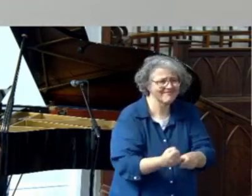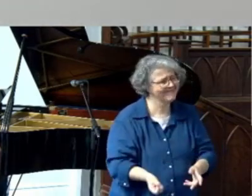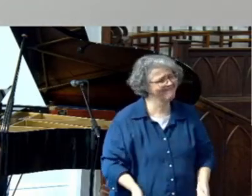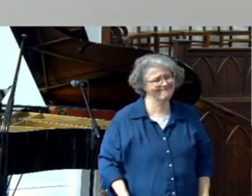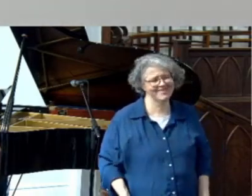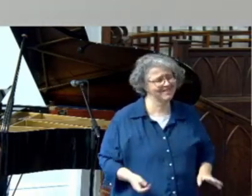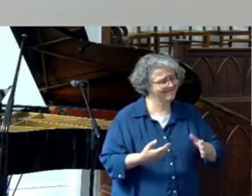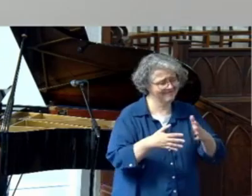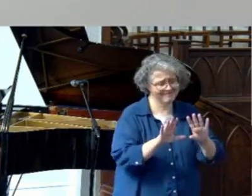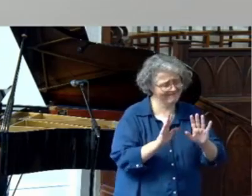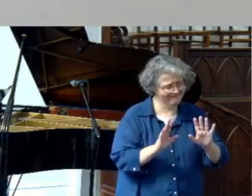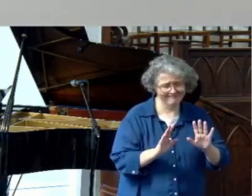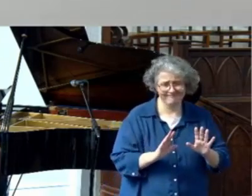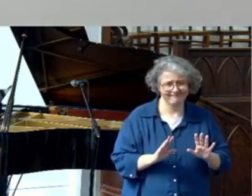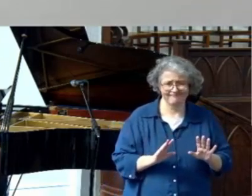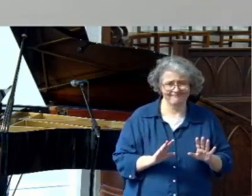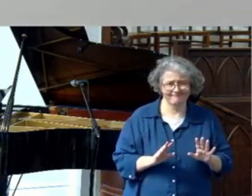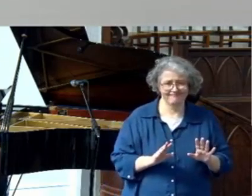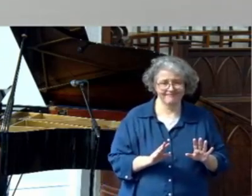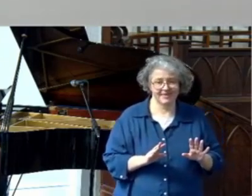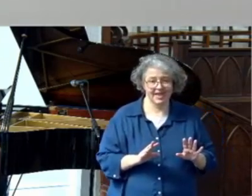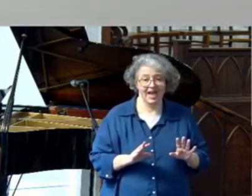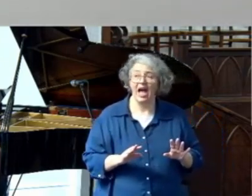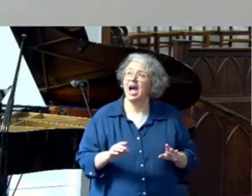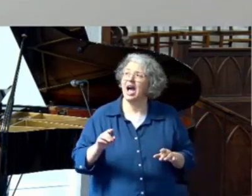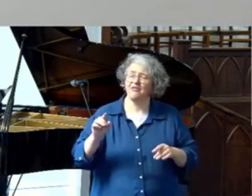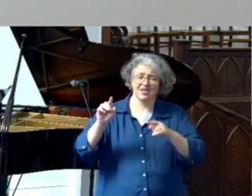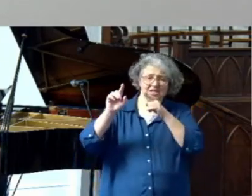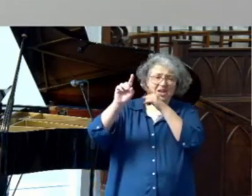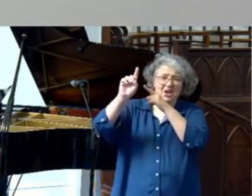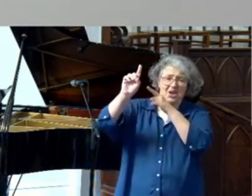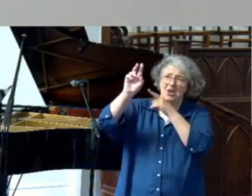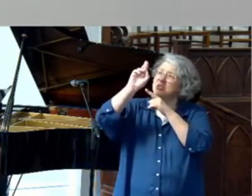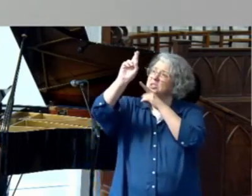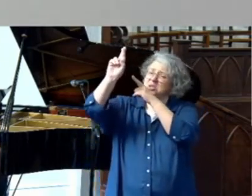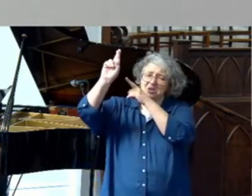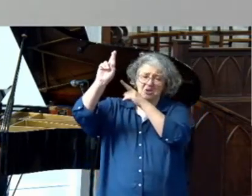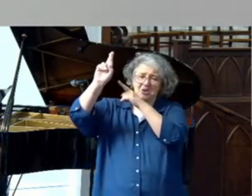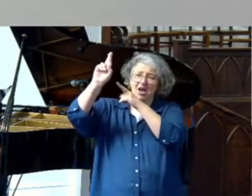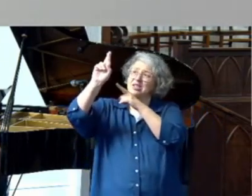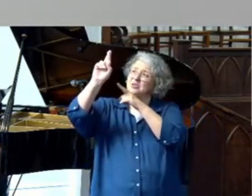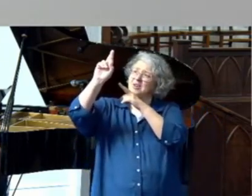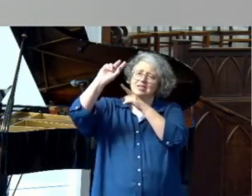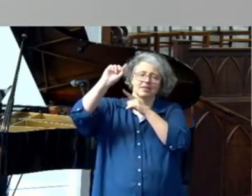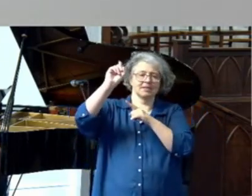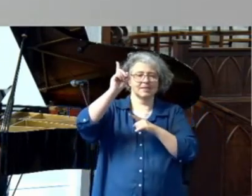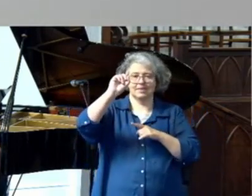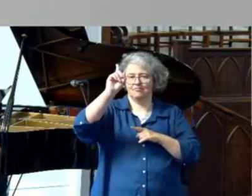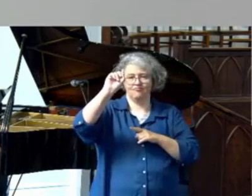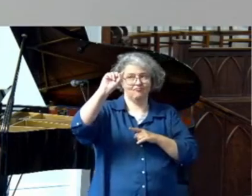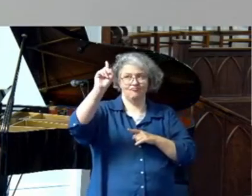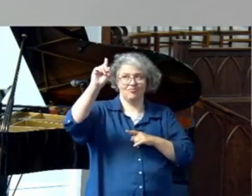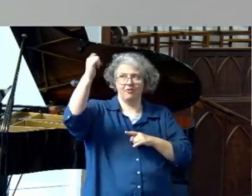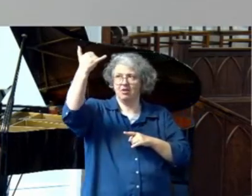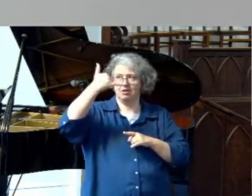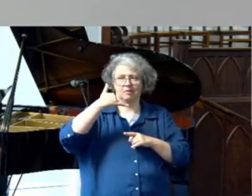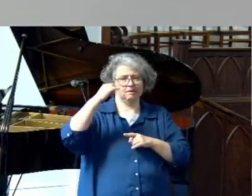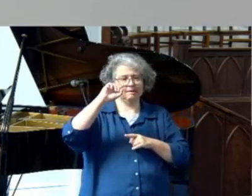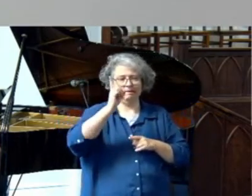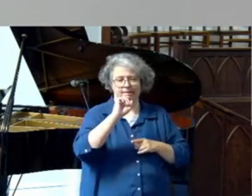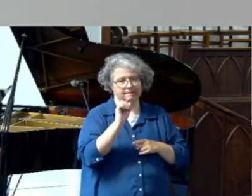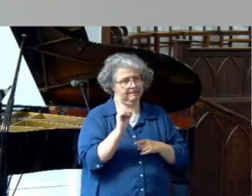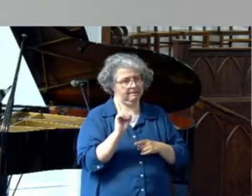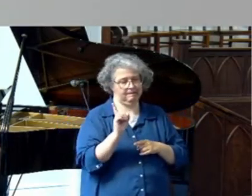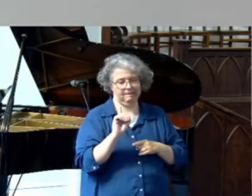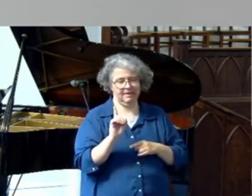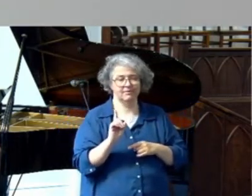dos nãos de Deus? Quando Deus diz, não senhor, não senhor, não senhor e ponto final. Como é que a gente vive?